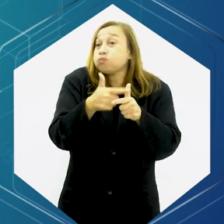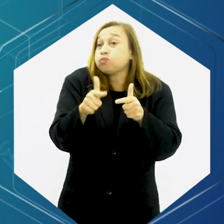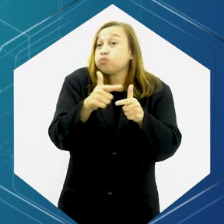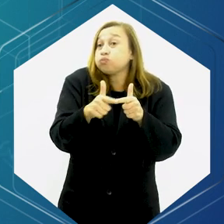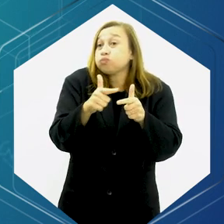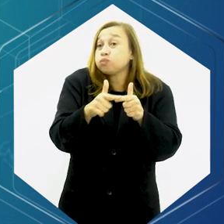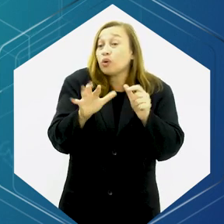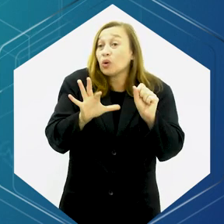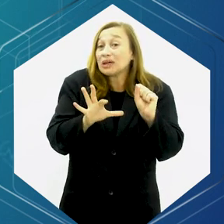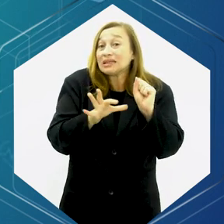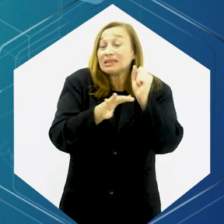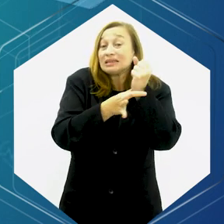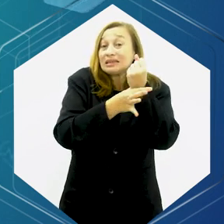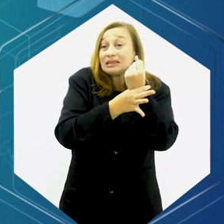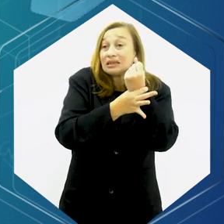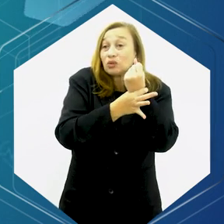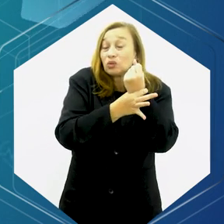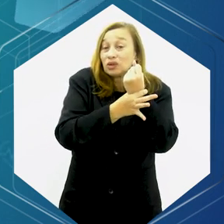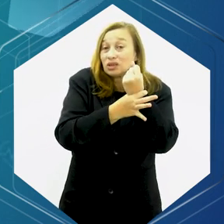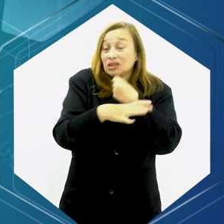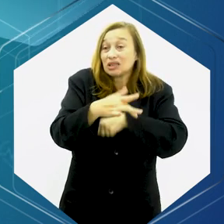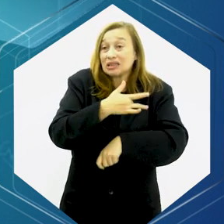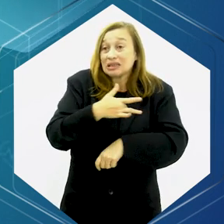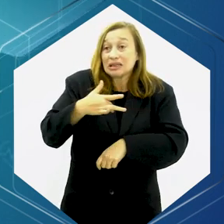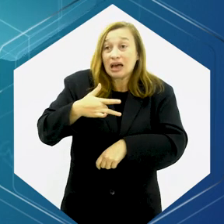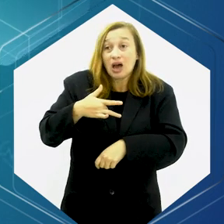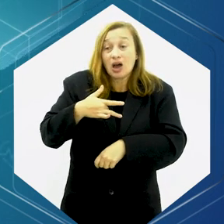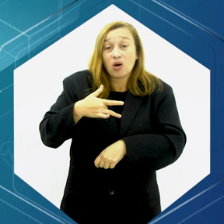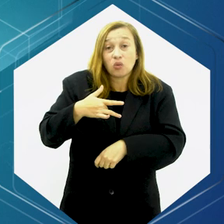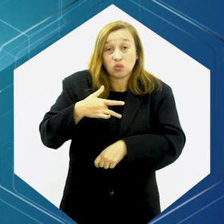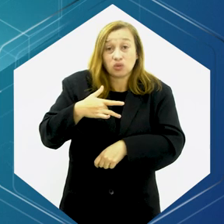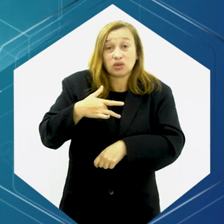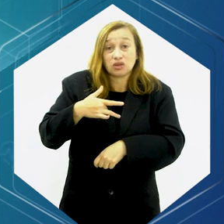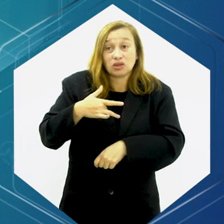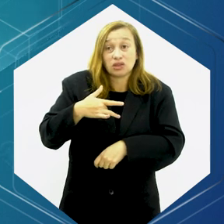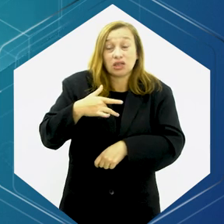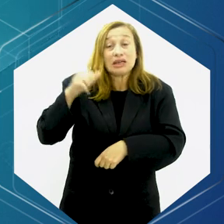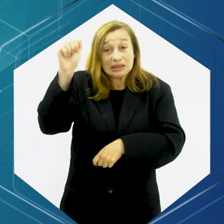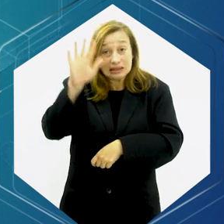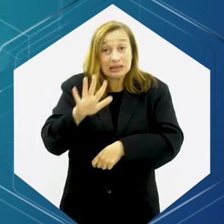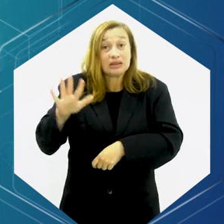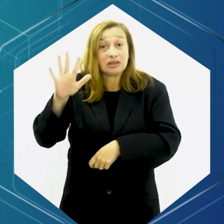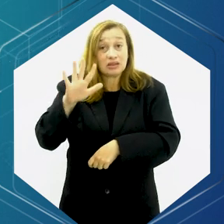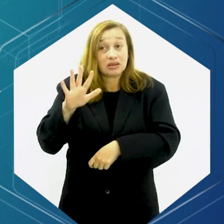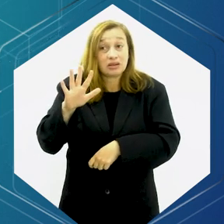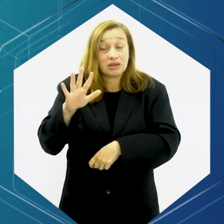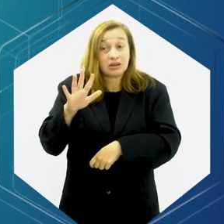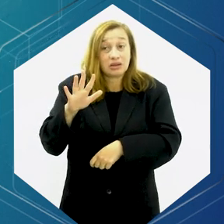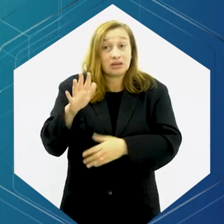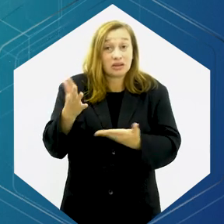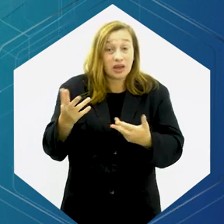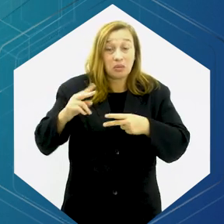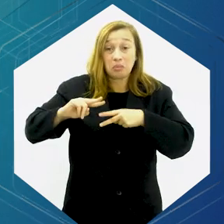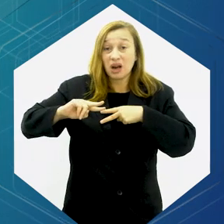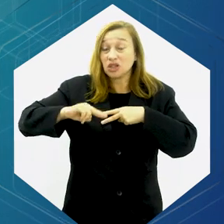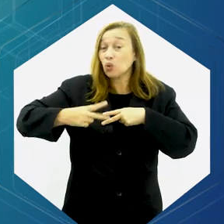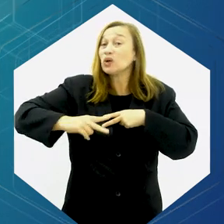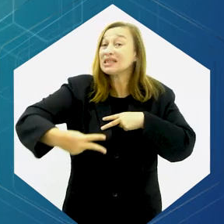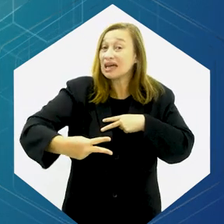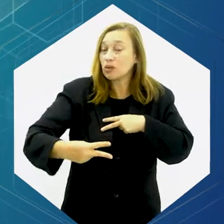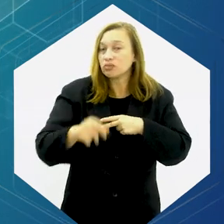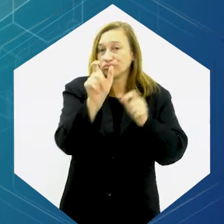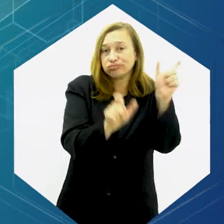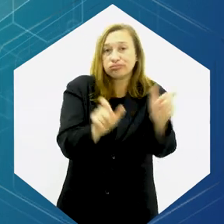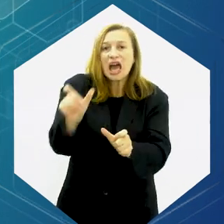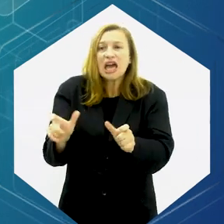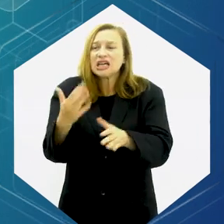como problema de Seguridade Nacional né pelas consequências à saúde dos indivíduos